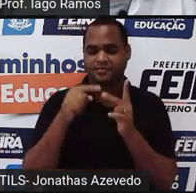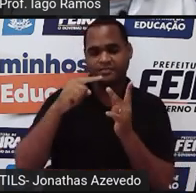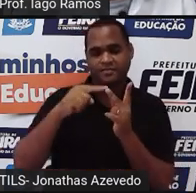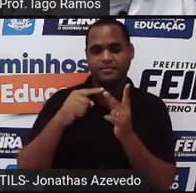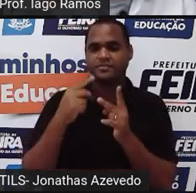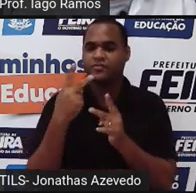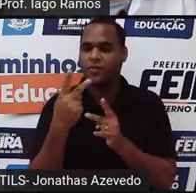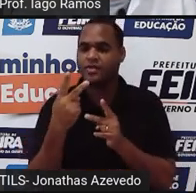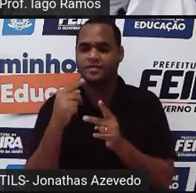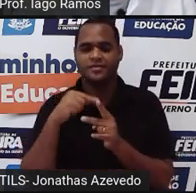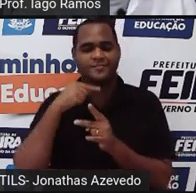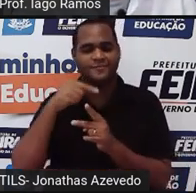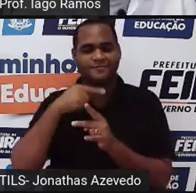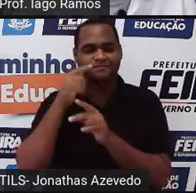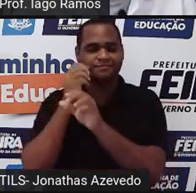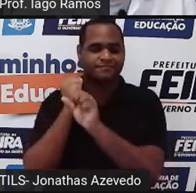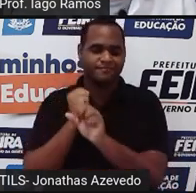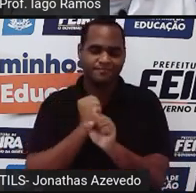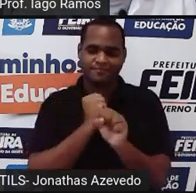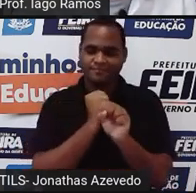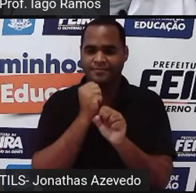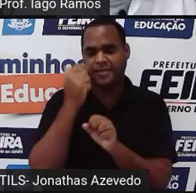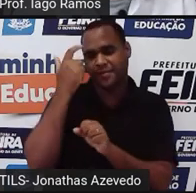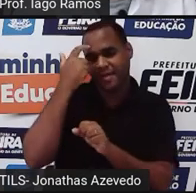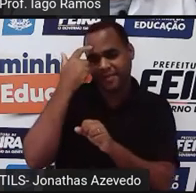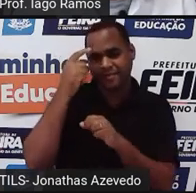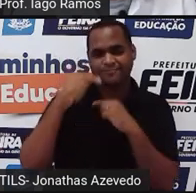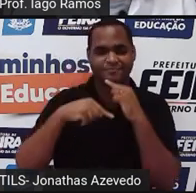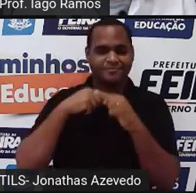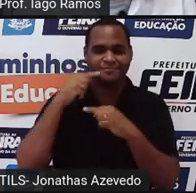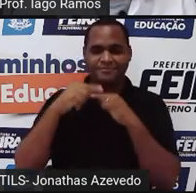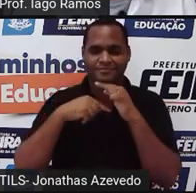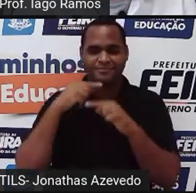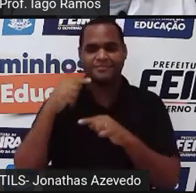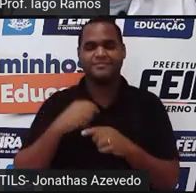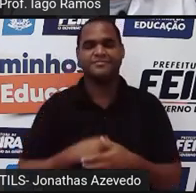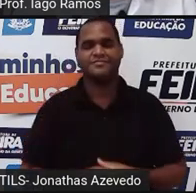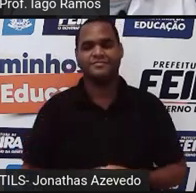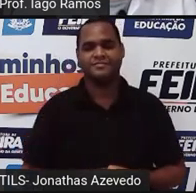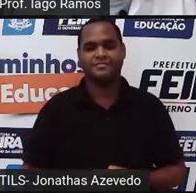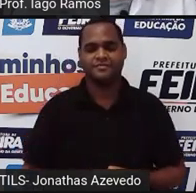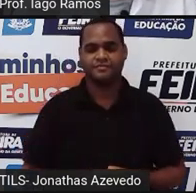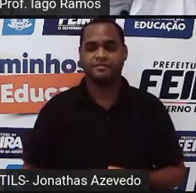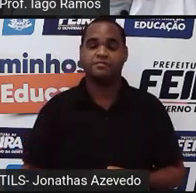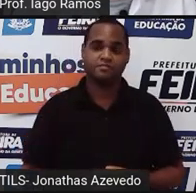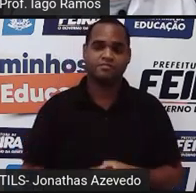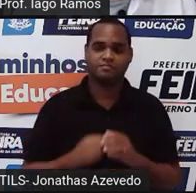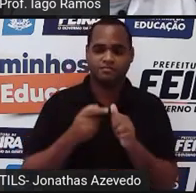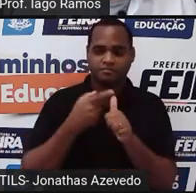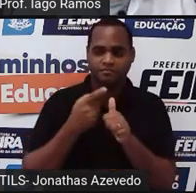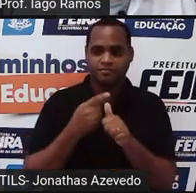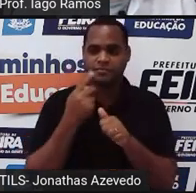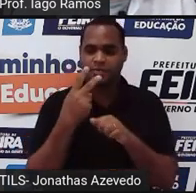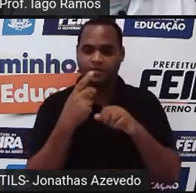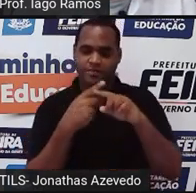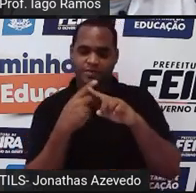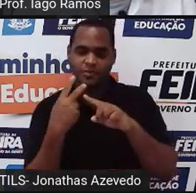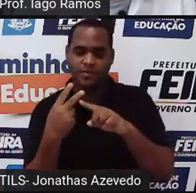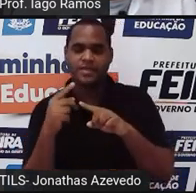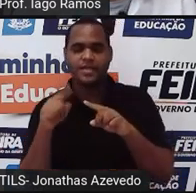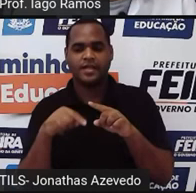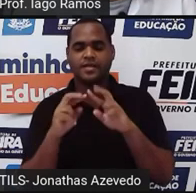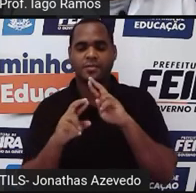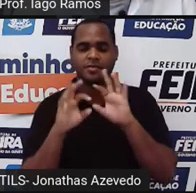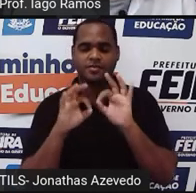consegue calcular sim né mentalmente a raiz quadrada de dois E então é só fazer 2 x 2 que vai dar